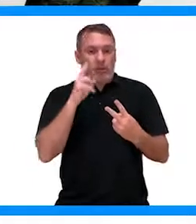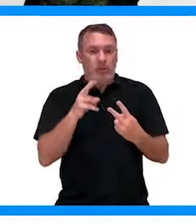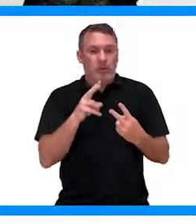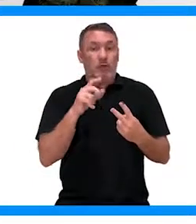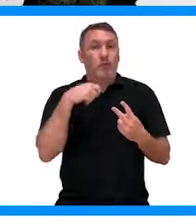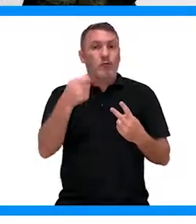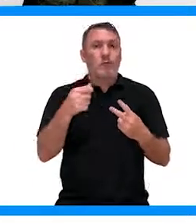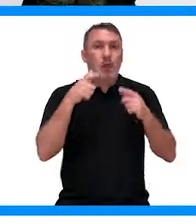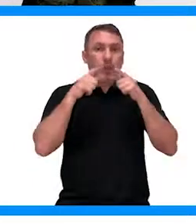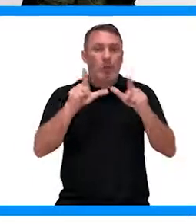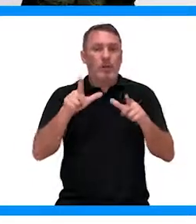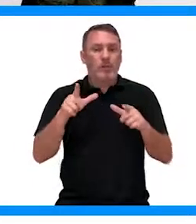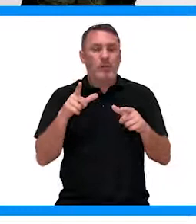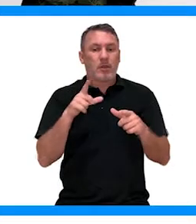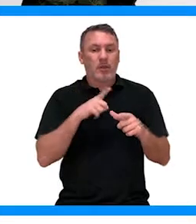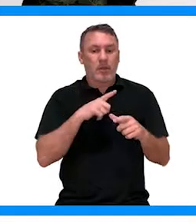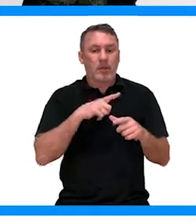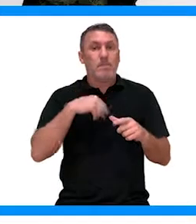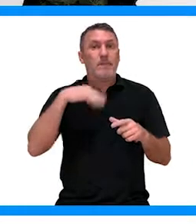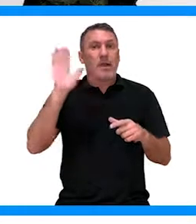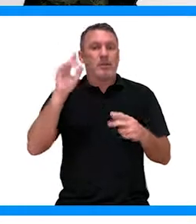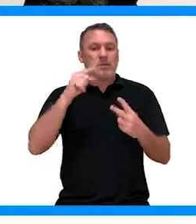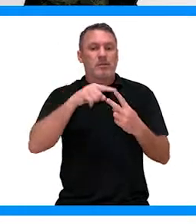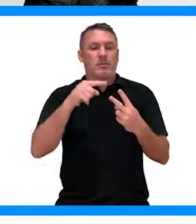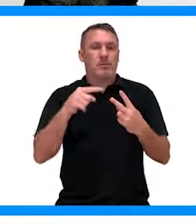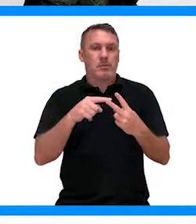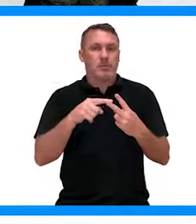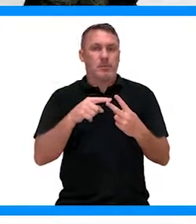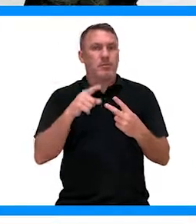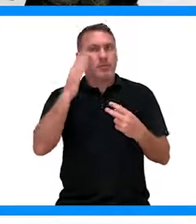já tem uma